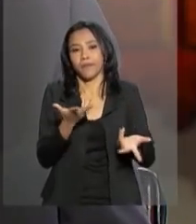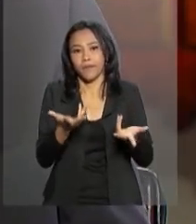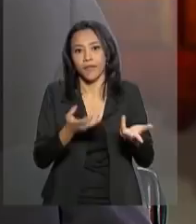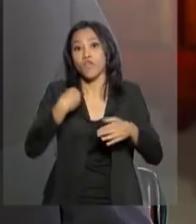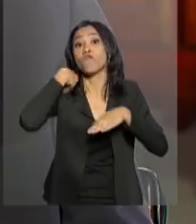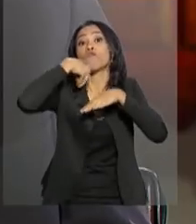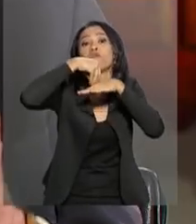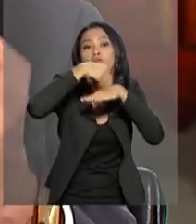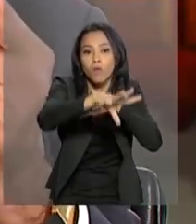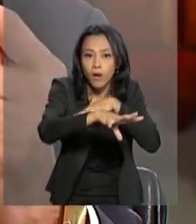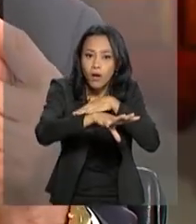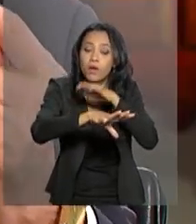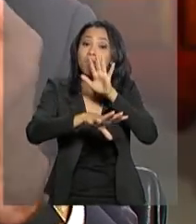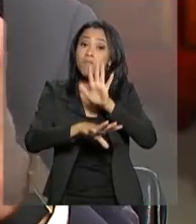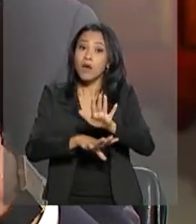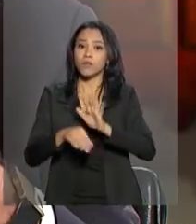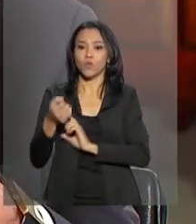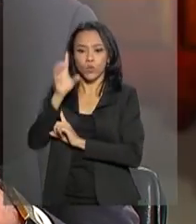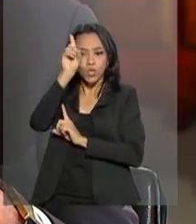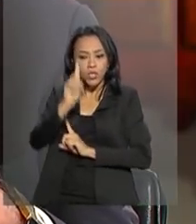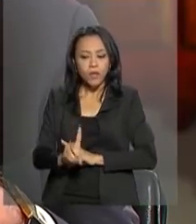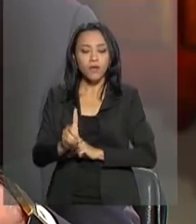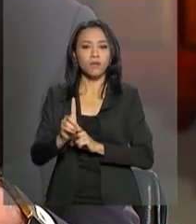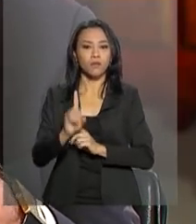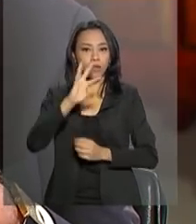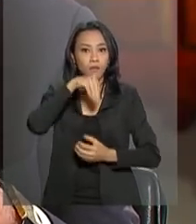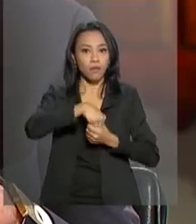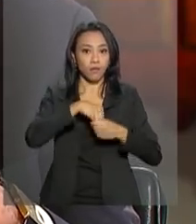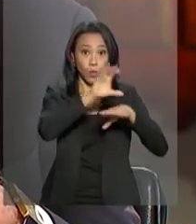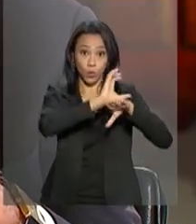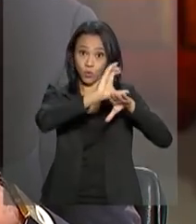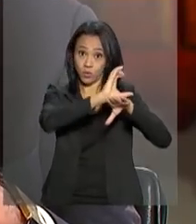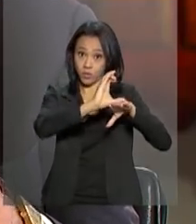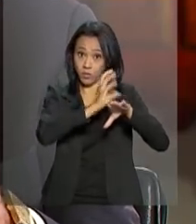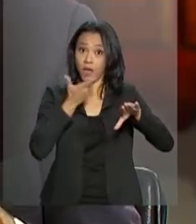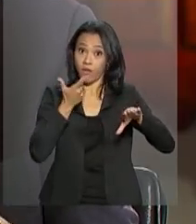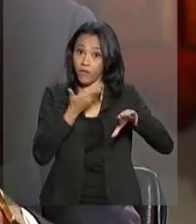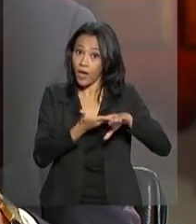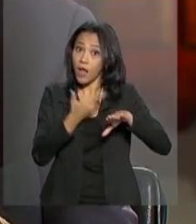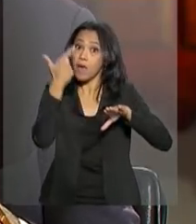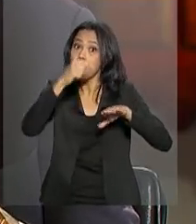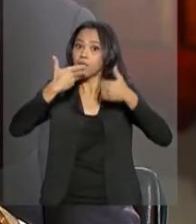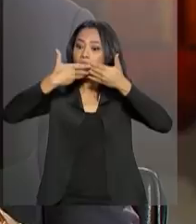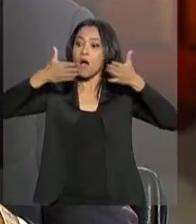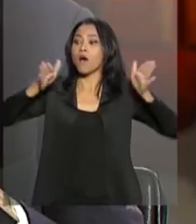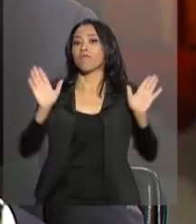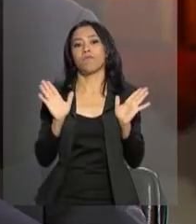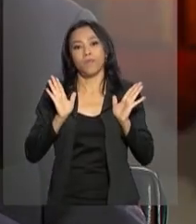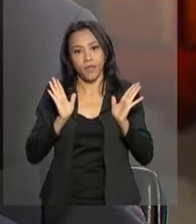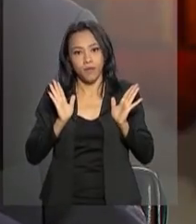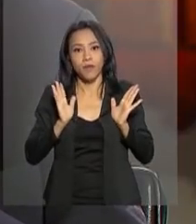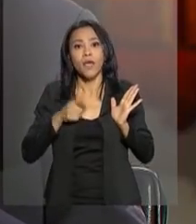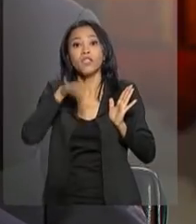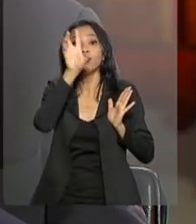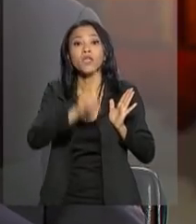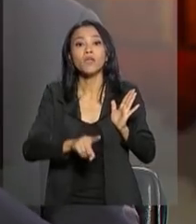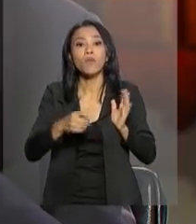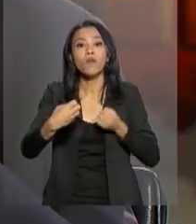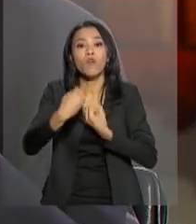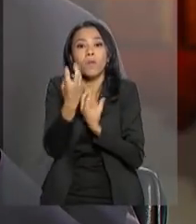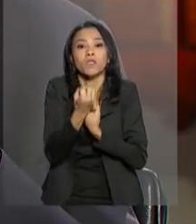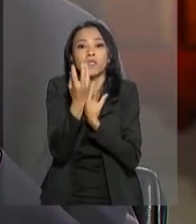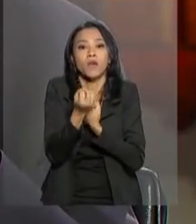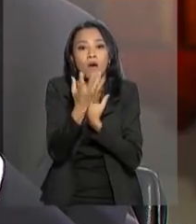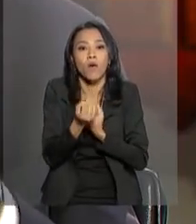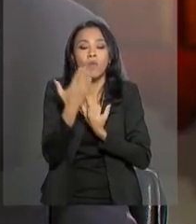para informar. Mas o direito que a Constituição preserva, volto a dizer, é mais amplo que a liberdade de imprensa, que é o direito à informação. Porque